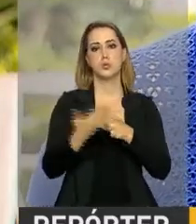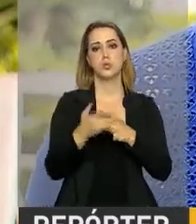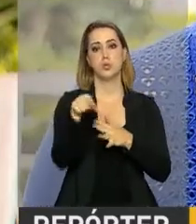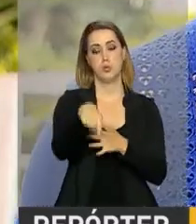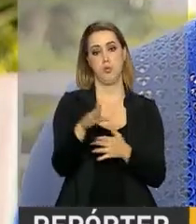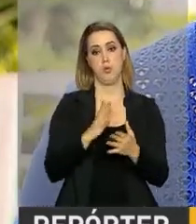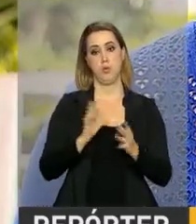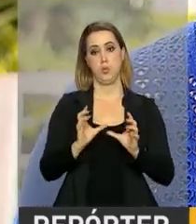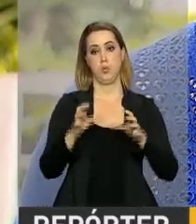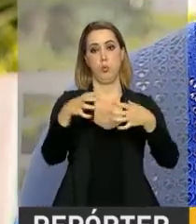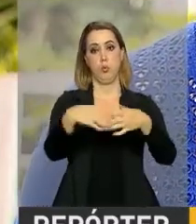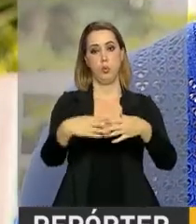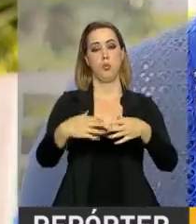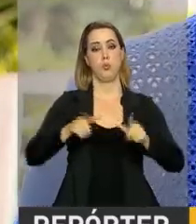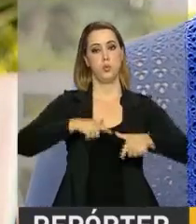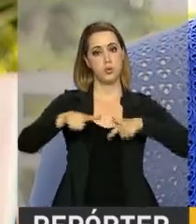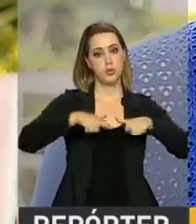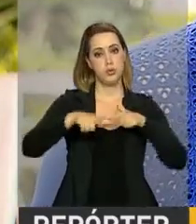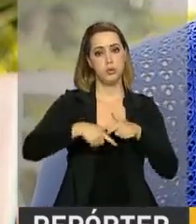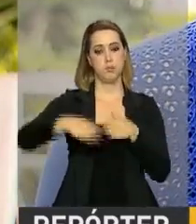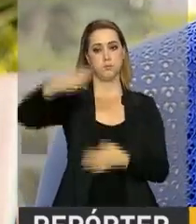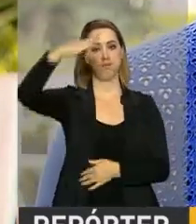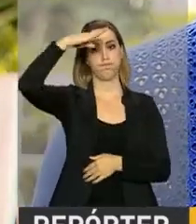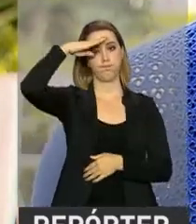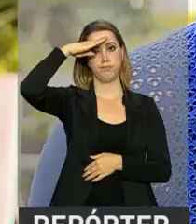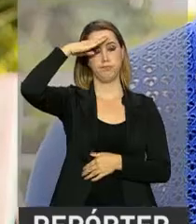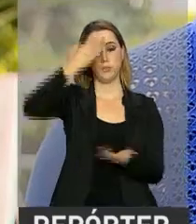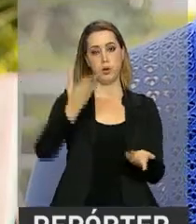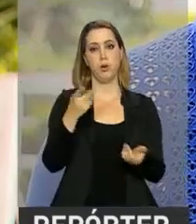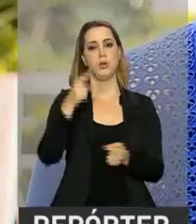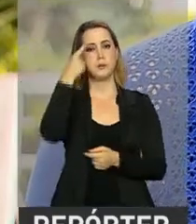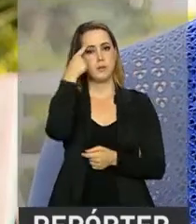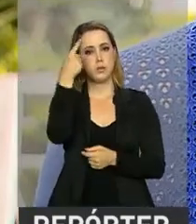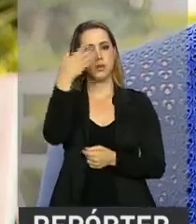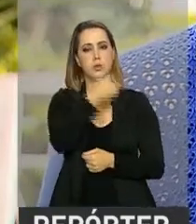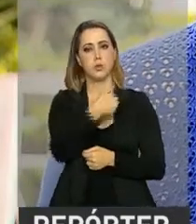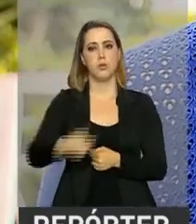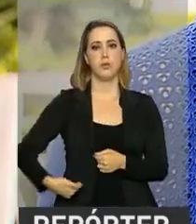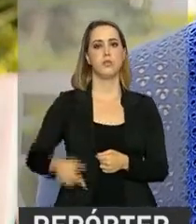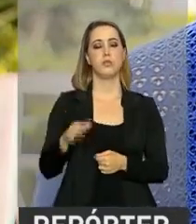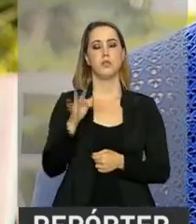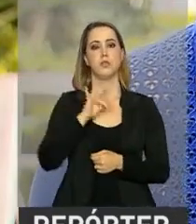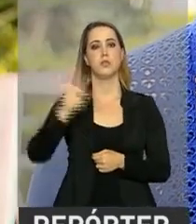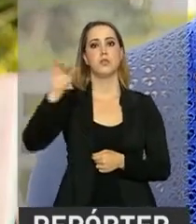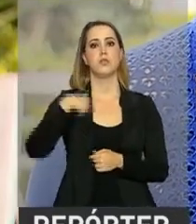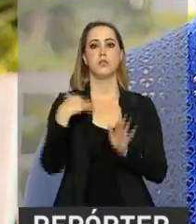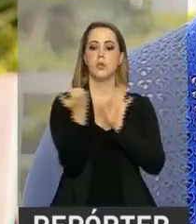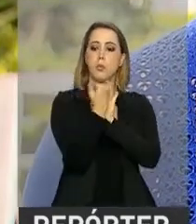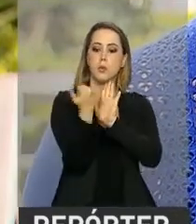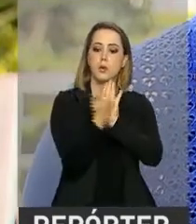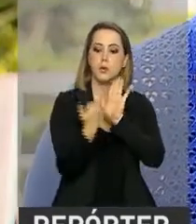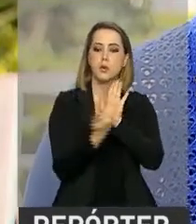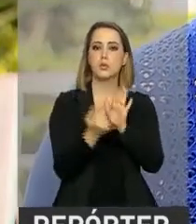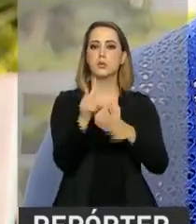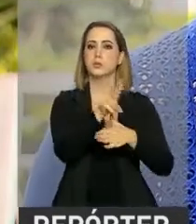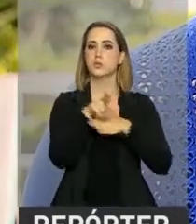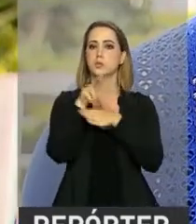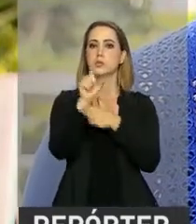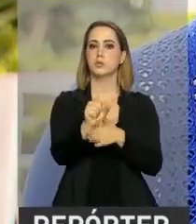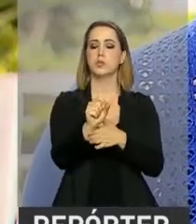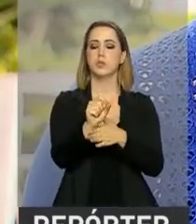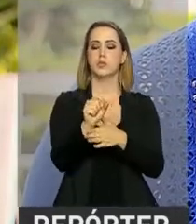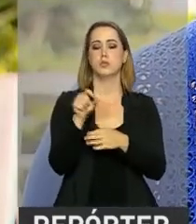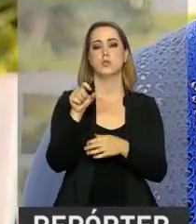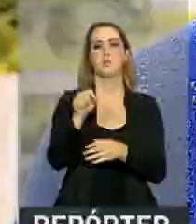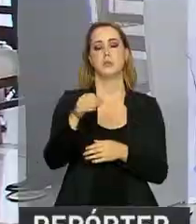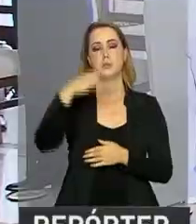os integrantes das Forças Armadas. Por isso, a ideia do governo federal é criar um programa de financiamento habitacional para